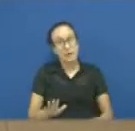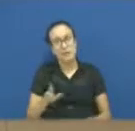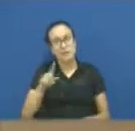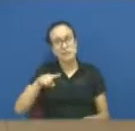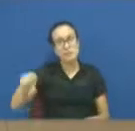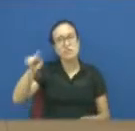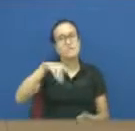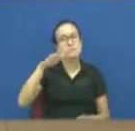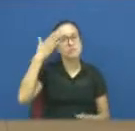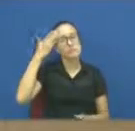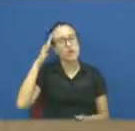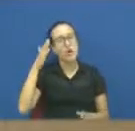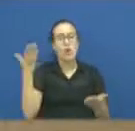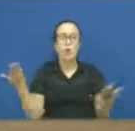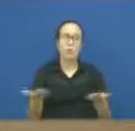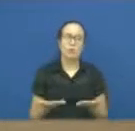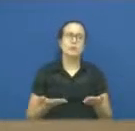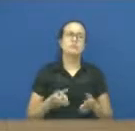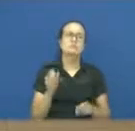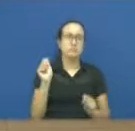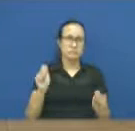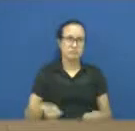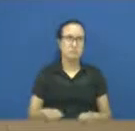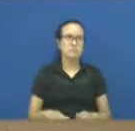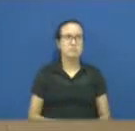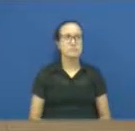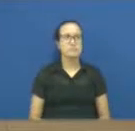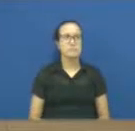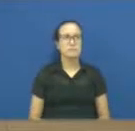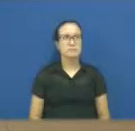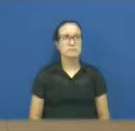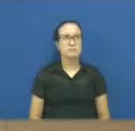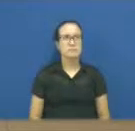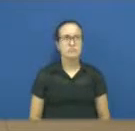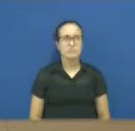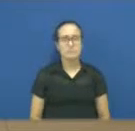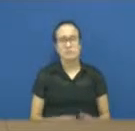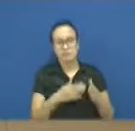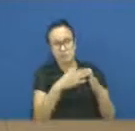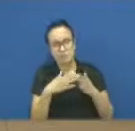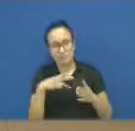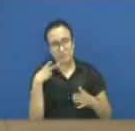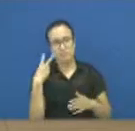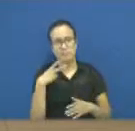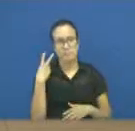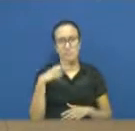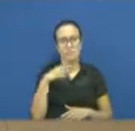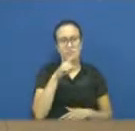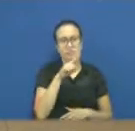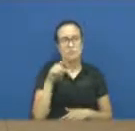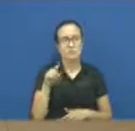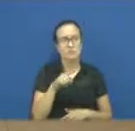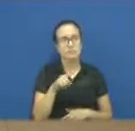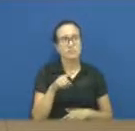plenário, nós poderemos apreciá-la ainda nesta noite. Questão de ordem, presidente. Pela ordem, vereador José Roberto